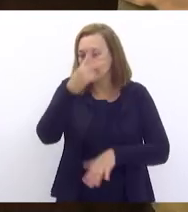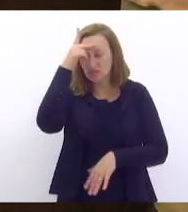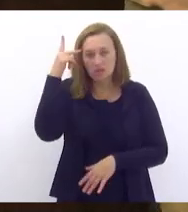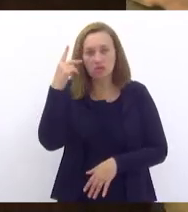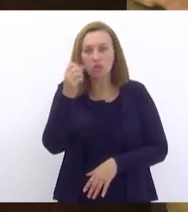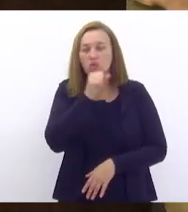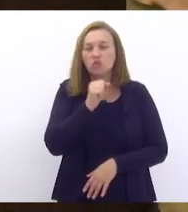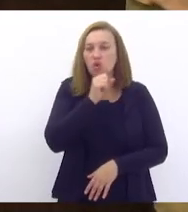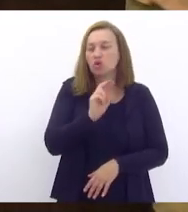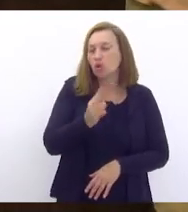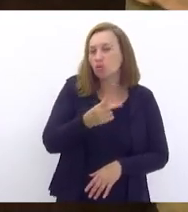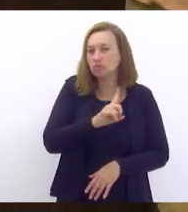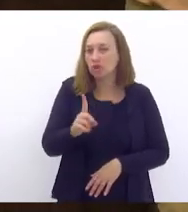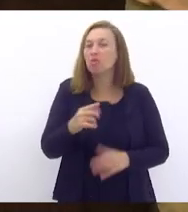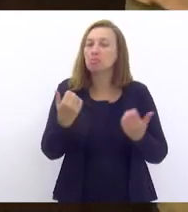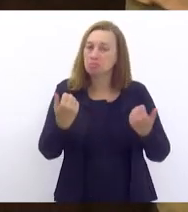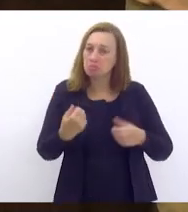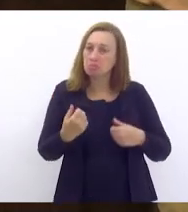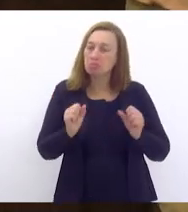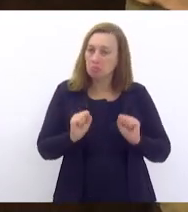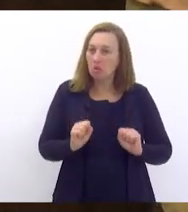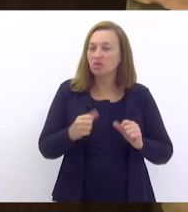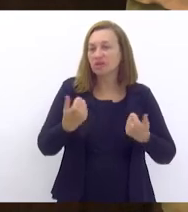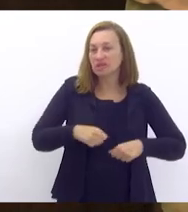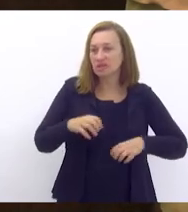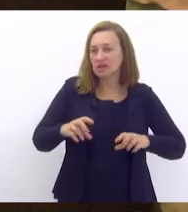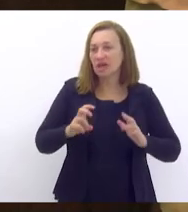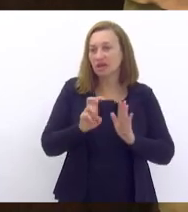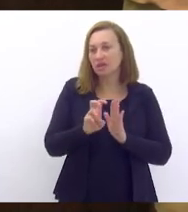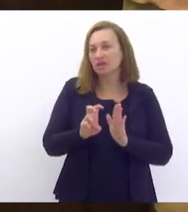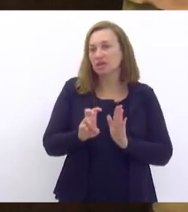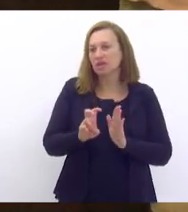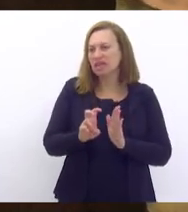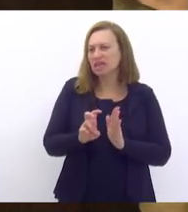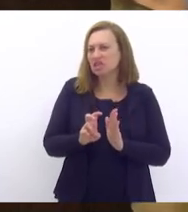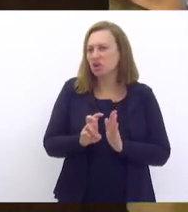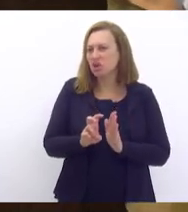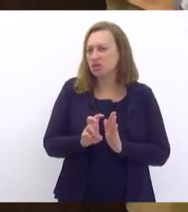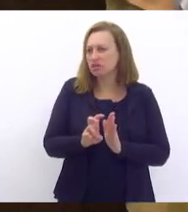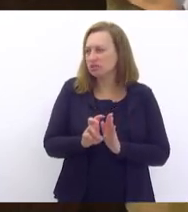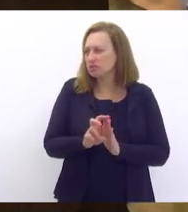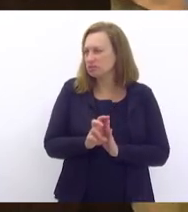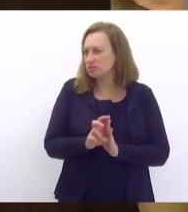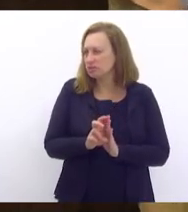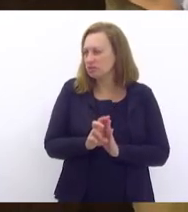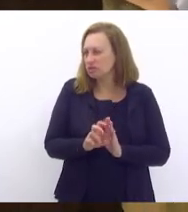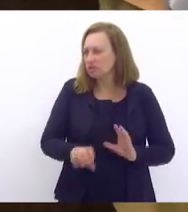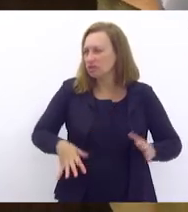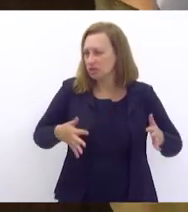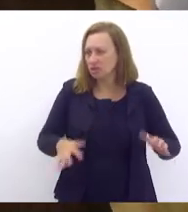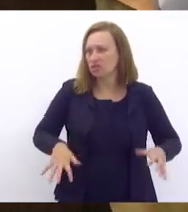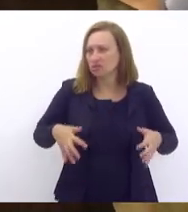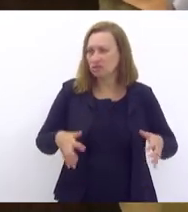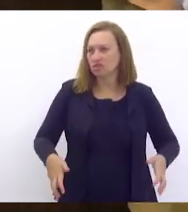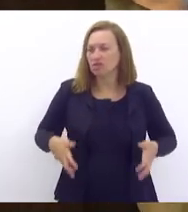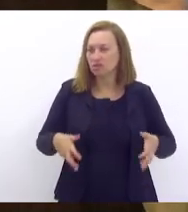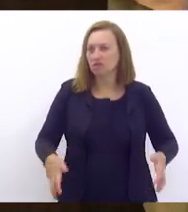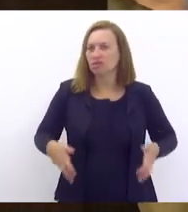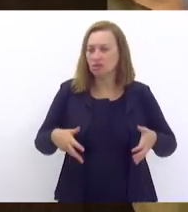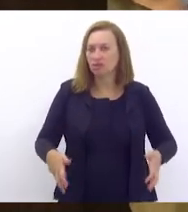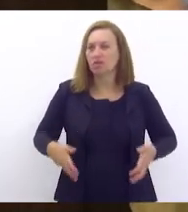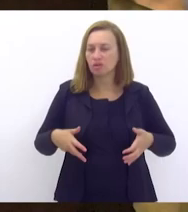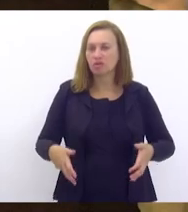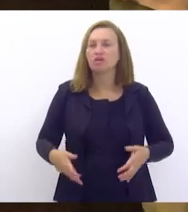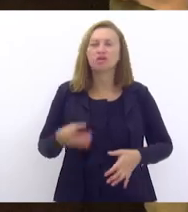momento necessitar de uma cadeira de rodas para locomover. Então, eu vejo queria parabenizar mais uma vez esse projeto de